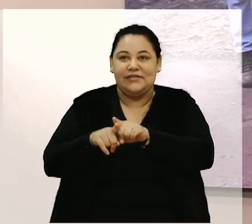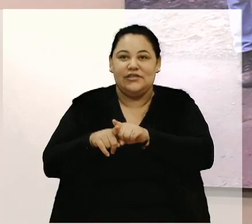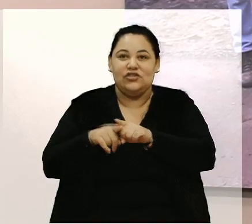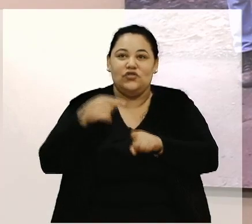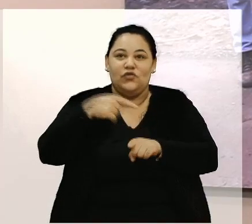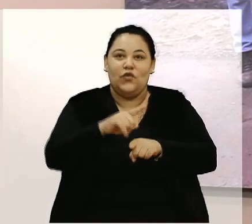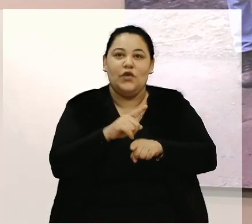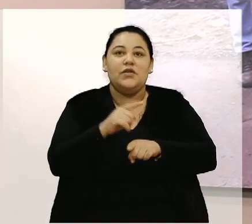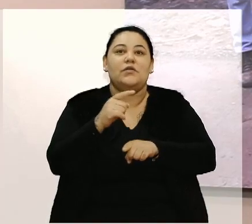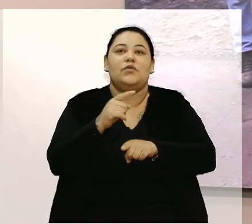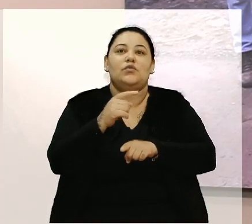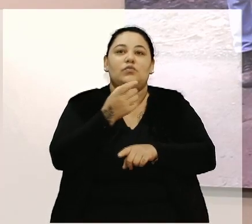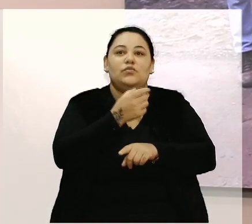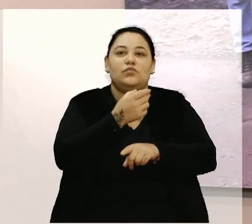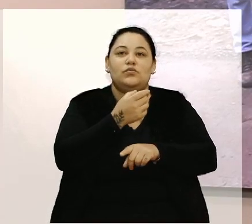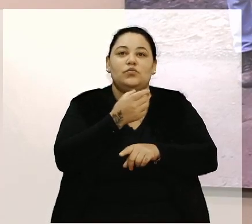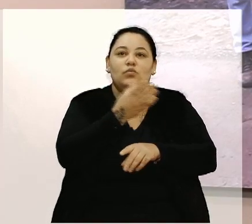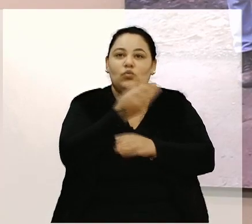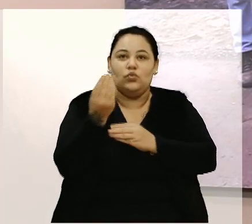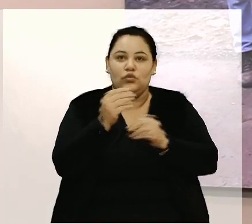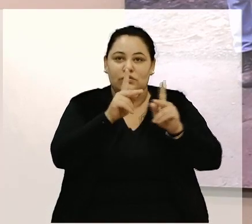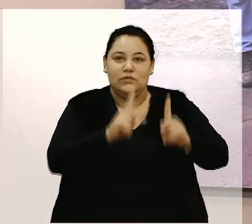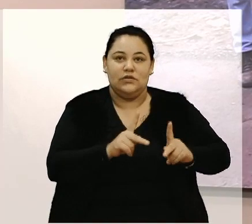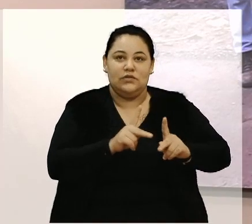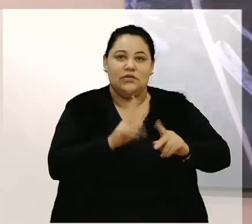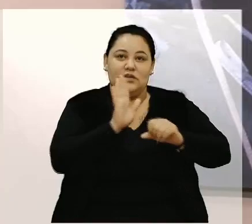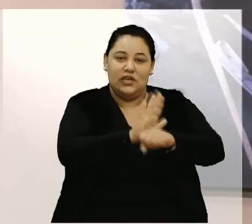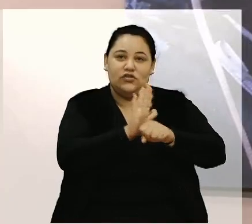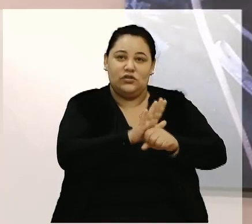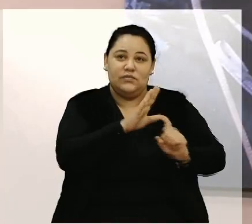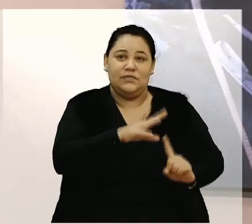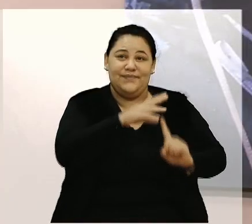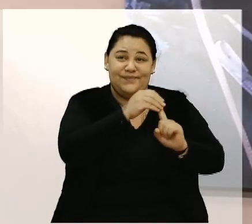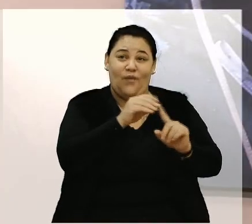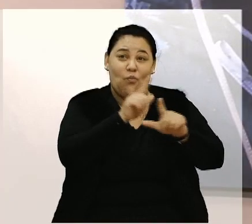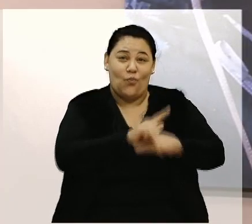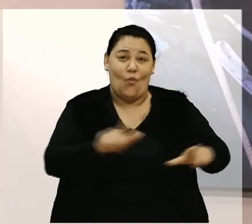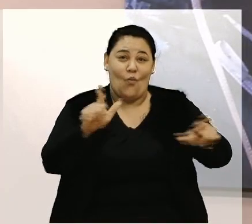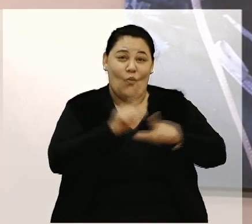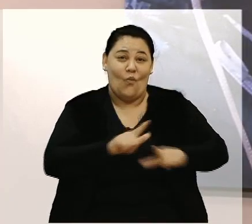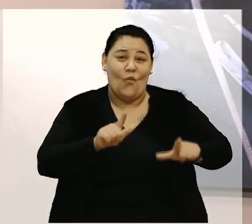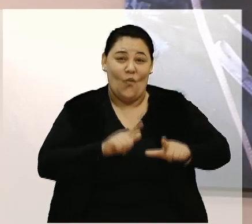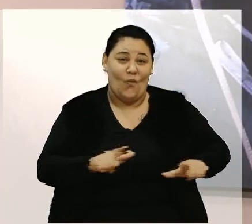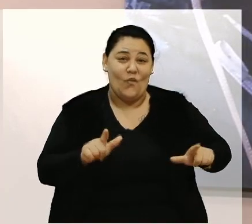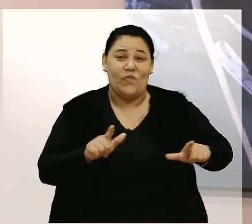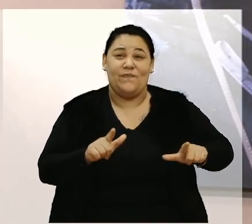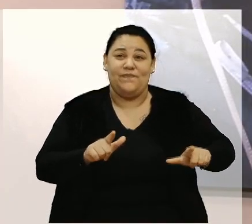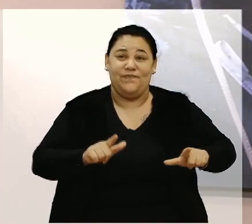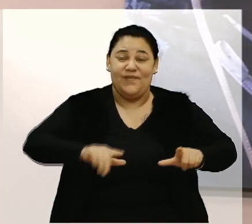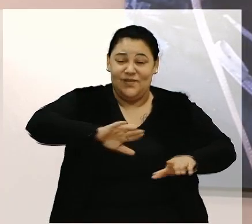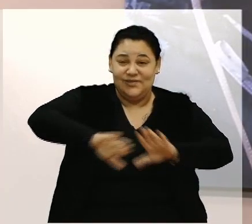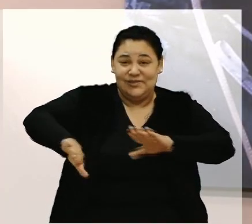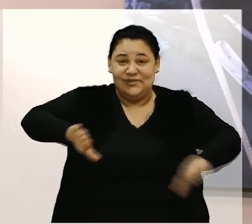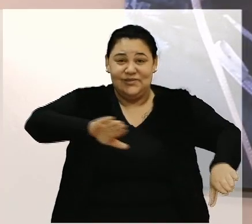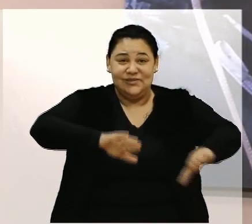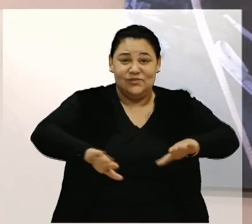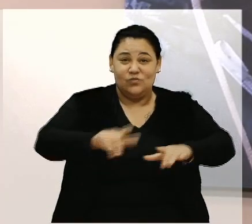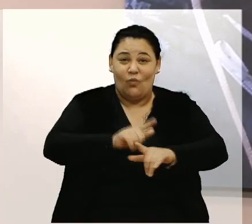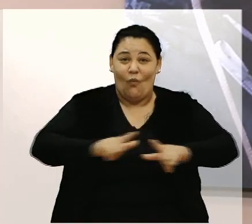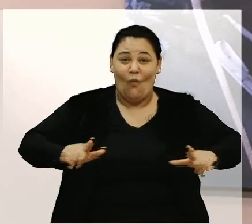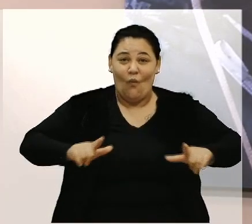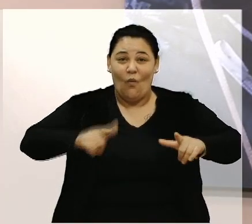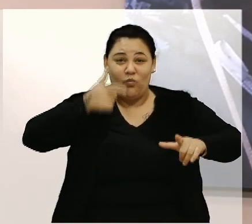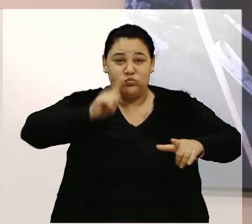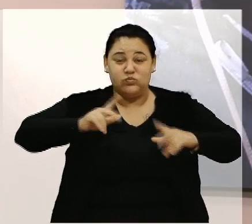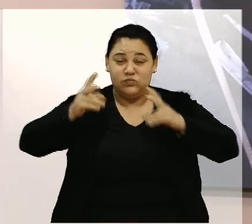de pessoas e ajudamos na questão principalmente de limpeza, onde a gente conseguiu notar que essa